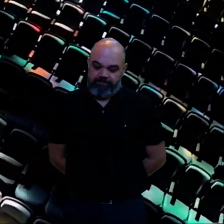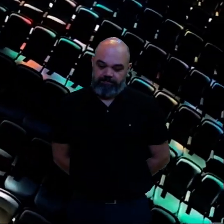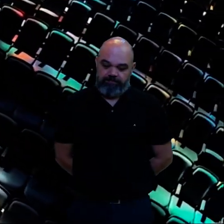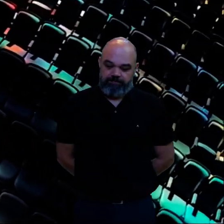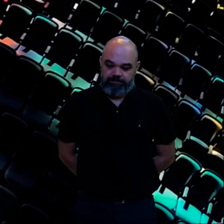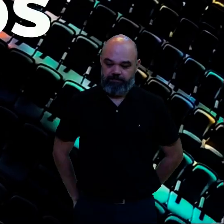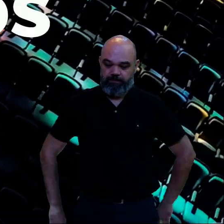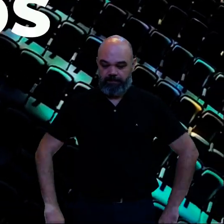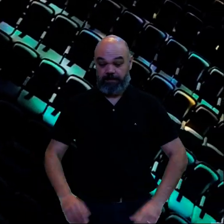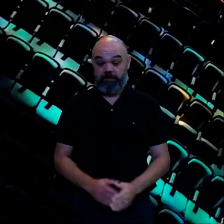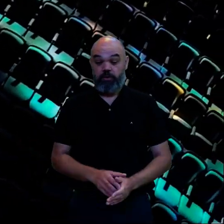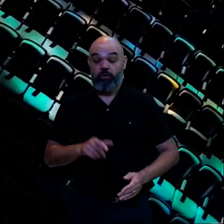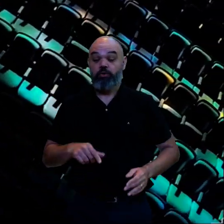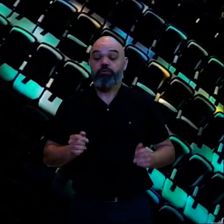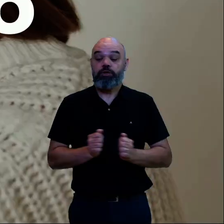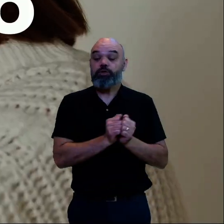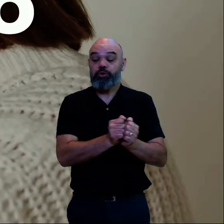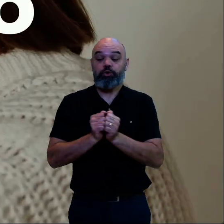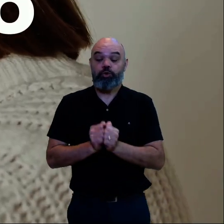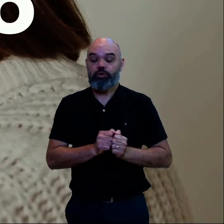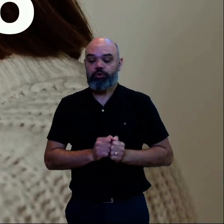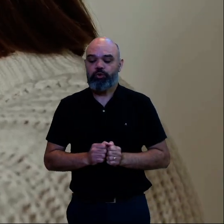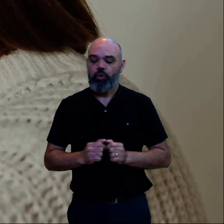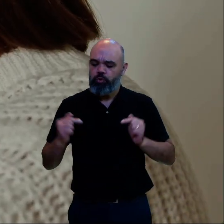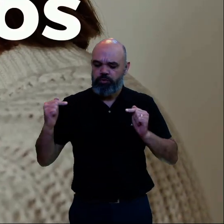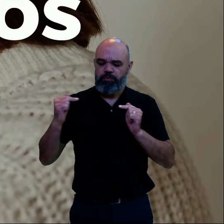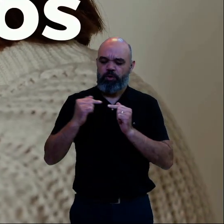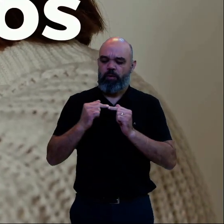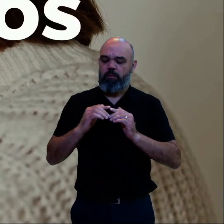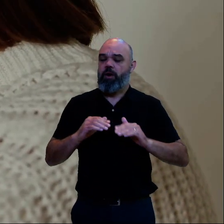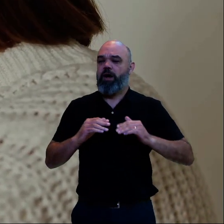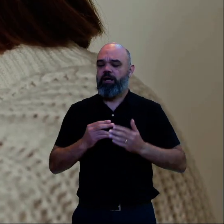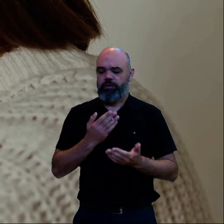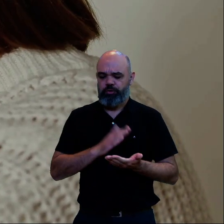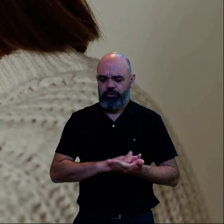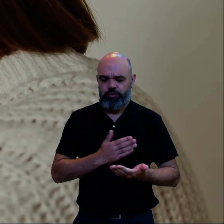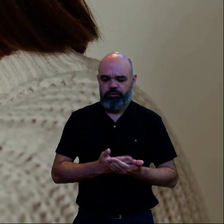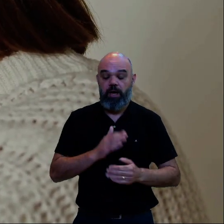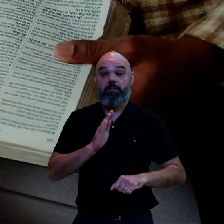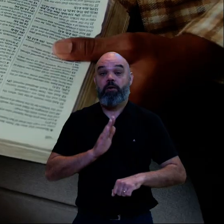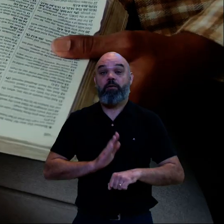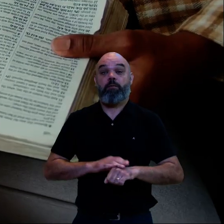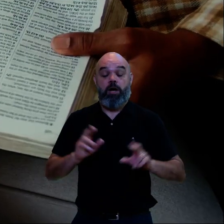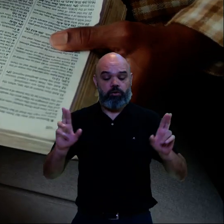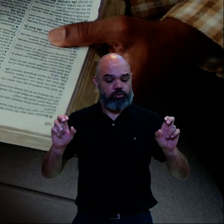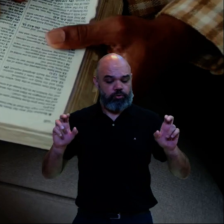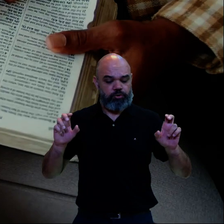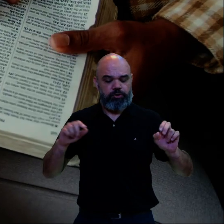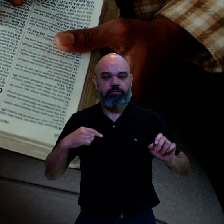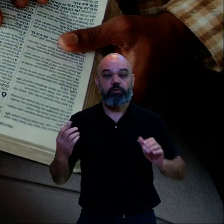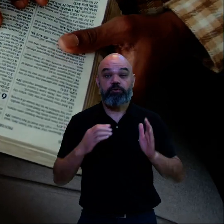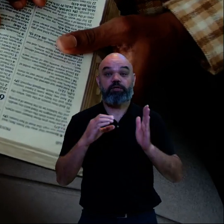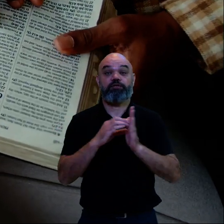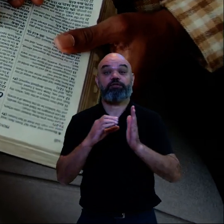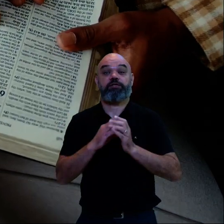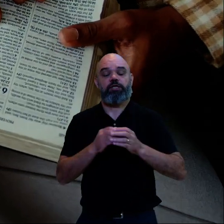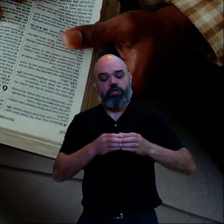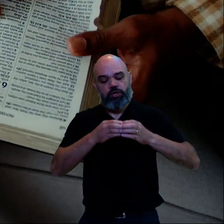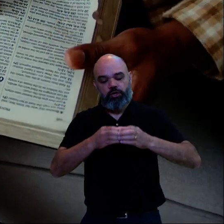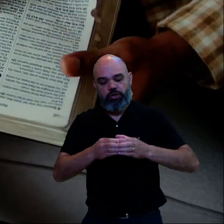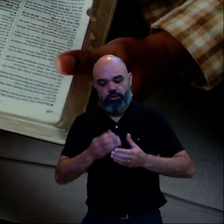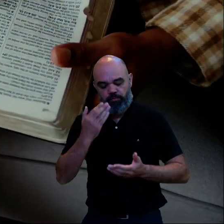de oração, onde estaremos juntos nesse propósito, além de estudarmos mais sobre esse tema nas nossas células e grupos de